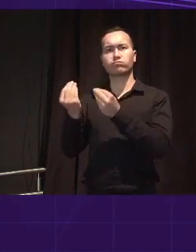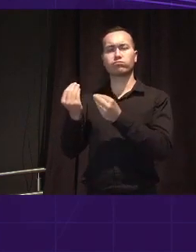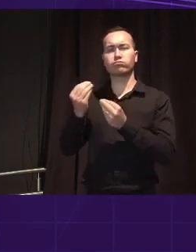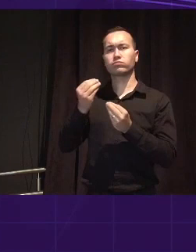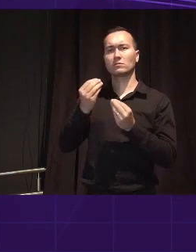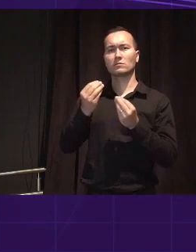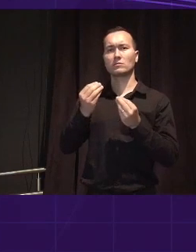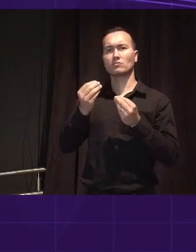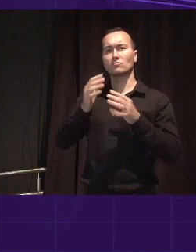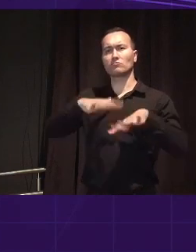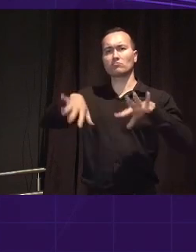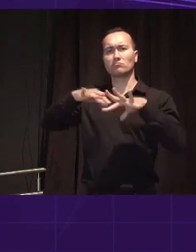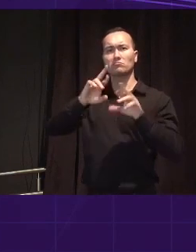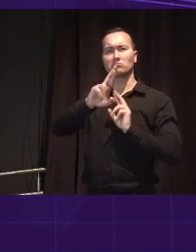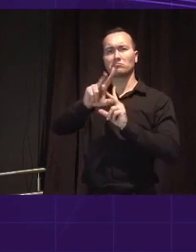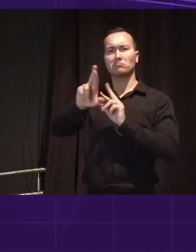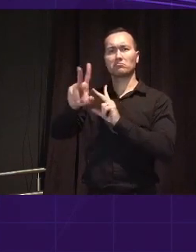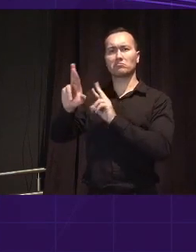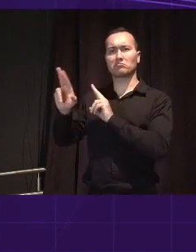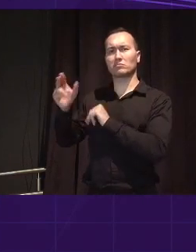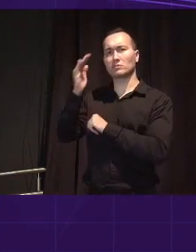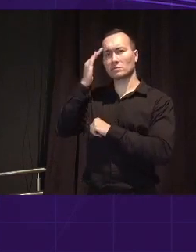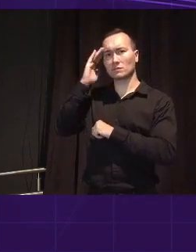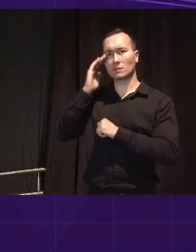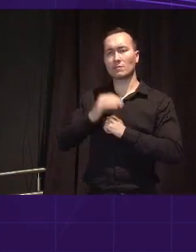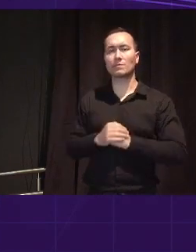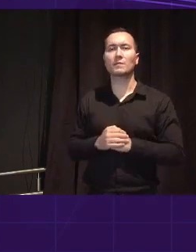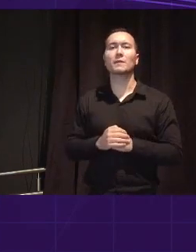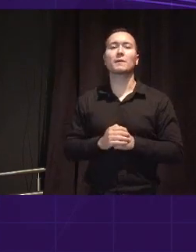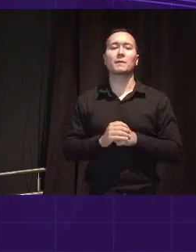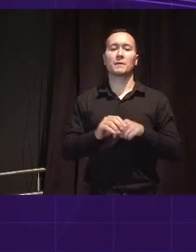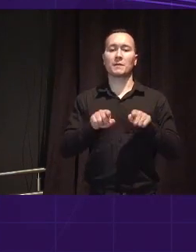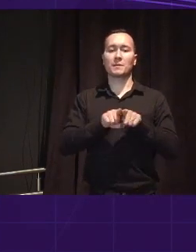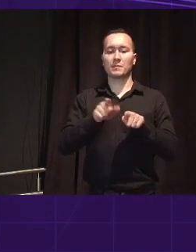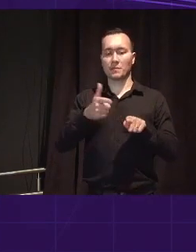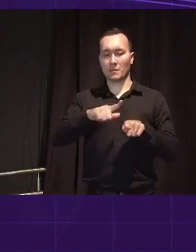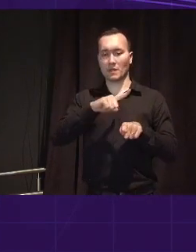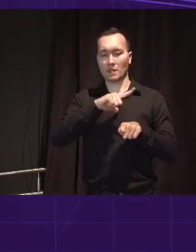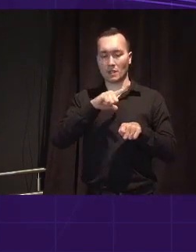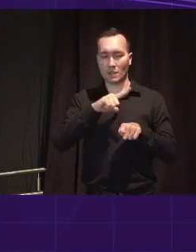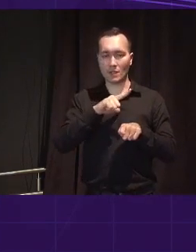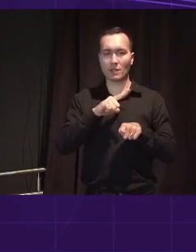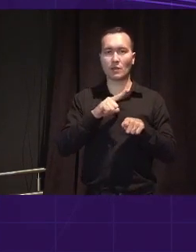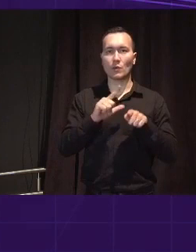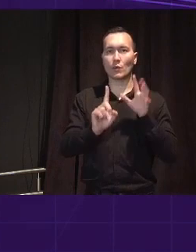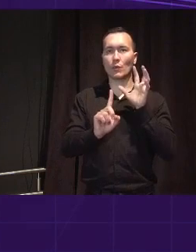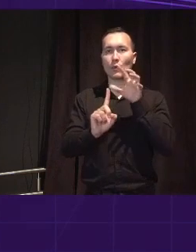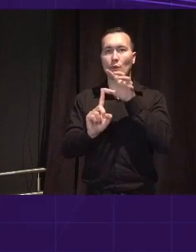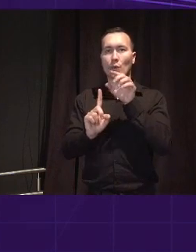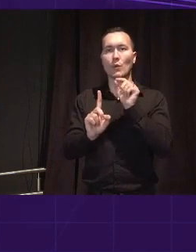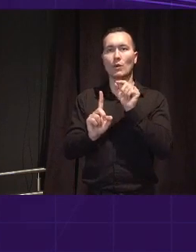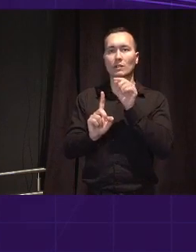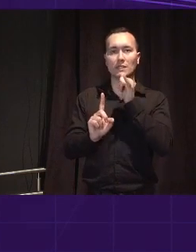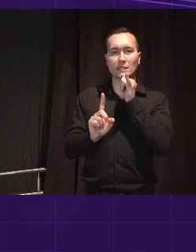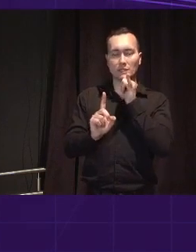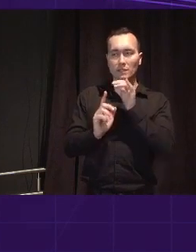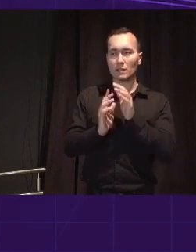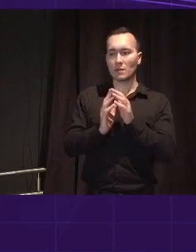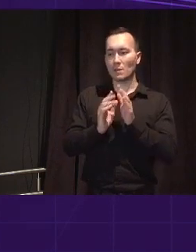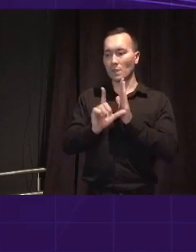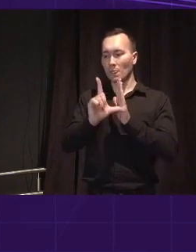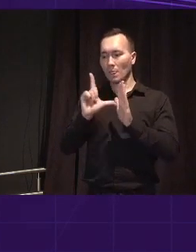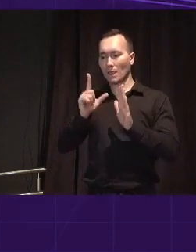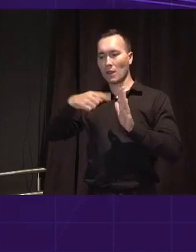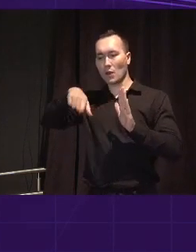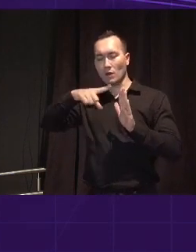Então a gente ampliou também a visão de influência, né? A gente começou a tirar produto e engenharia daquele incômodo